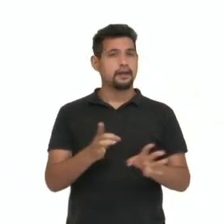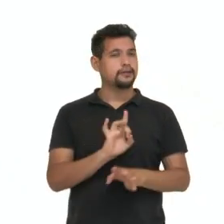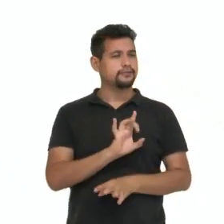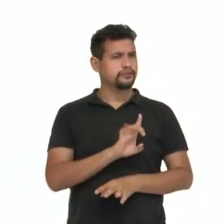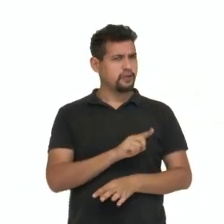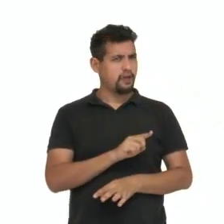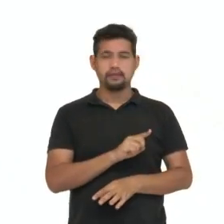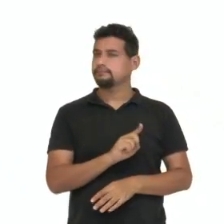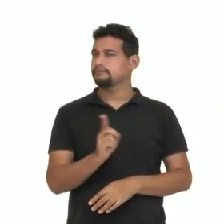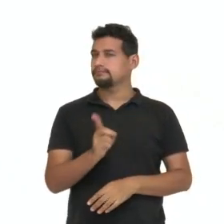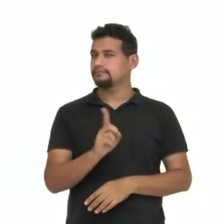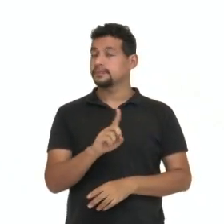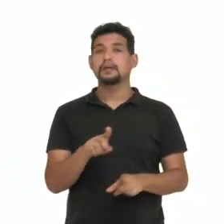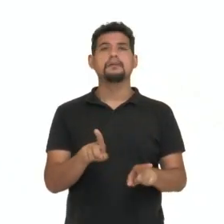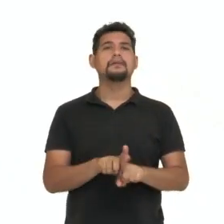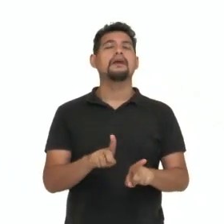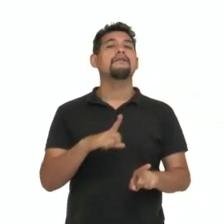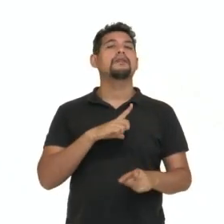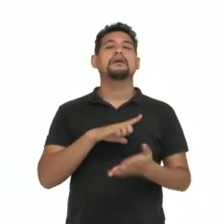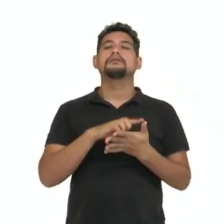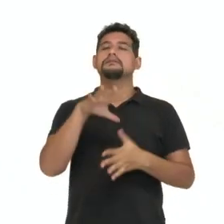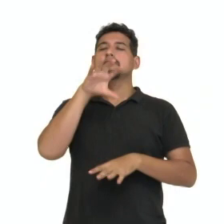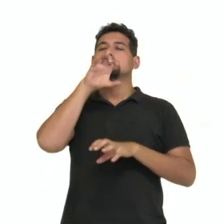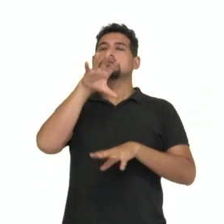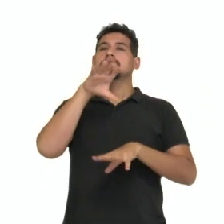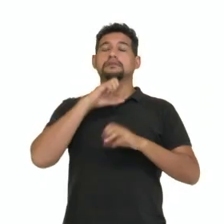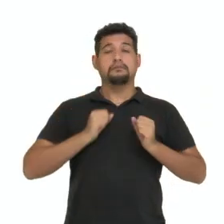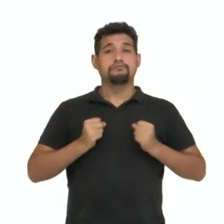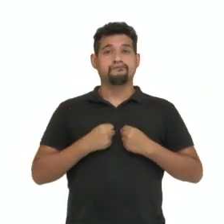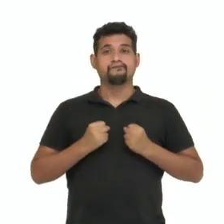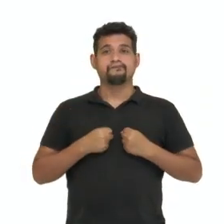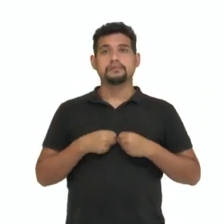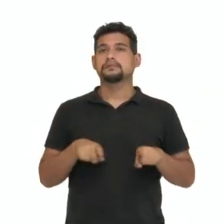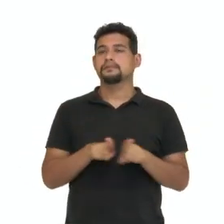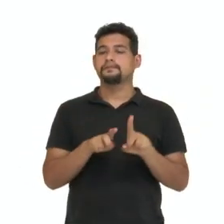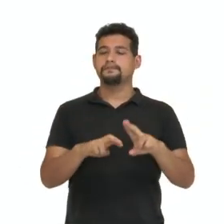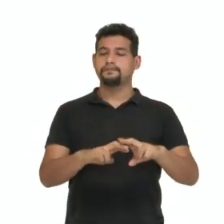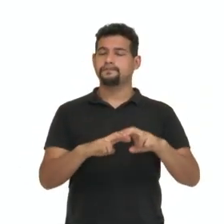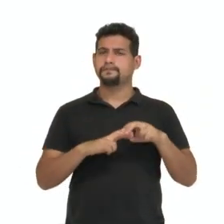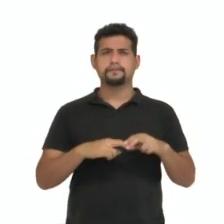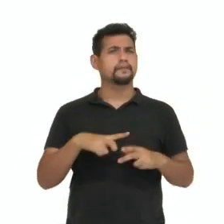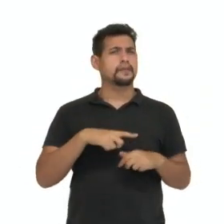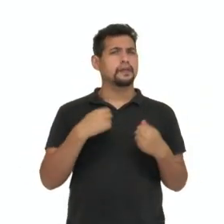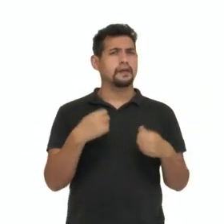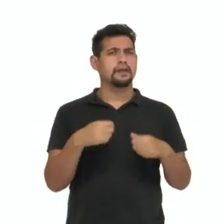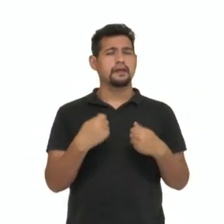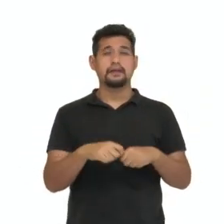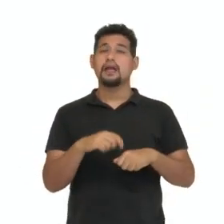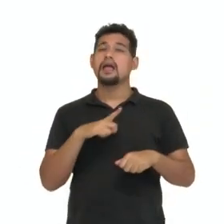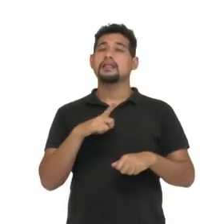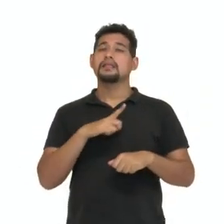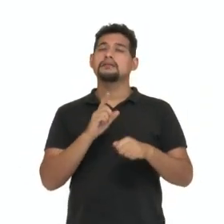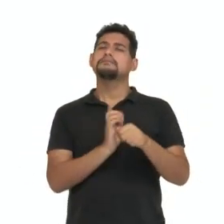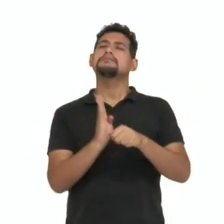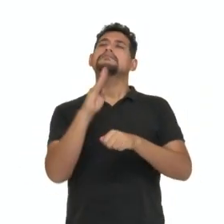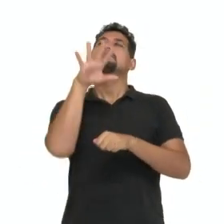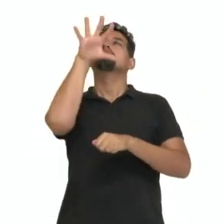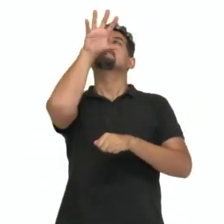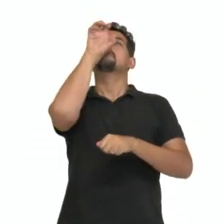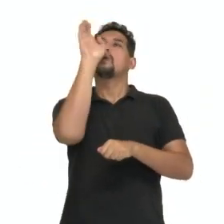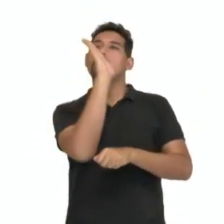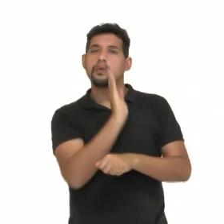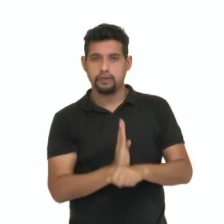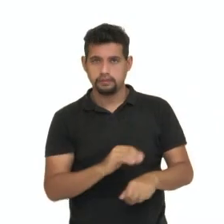isso, obviamente, né? Então, eles vão respirar por pulmões, esses animais, por isso que eles têm que subir até a superfície, né, para